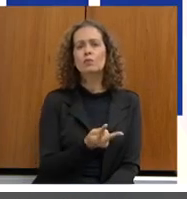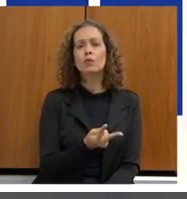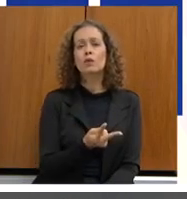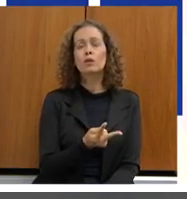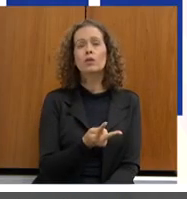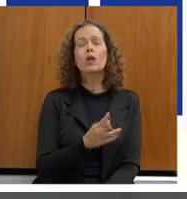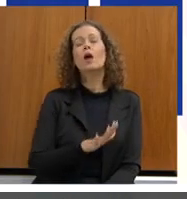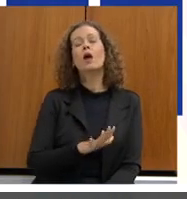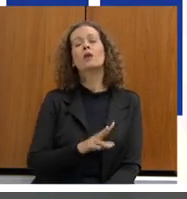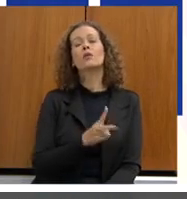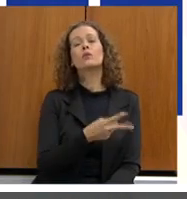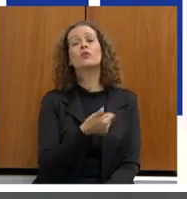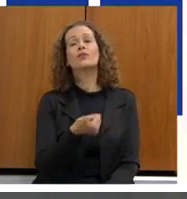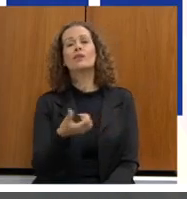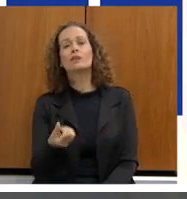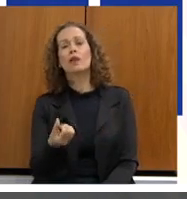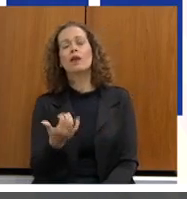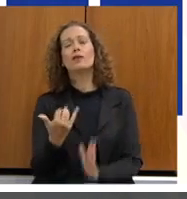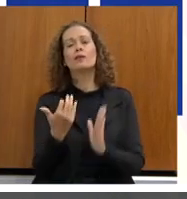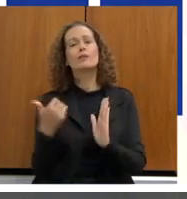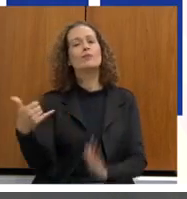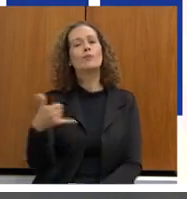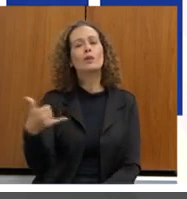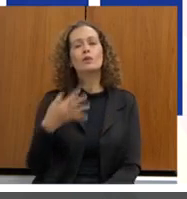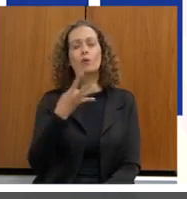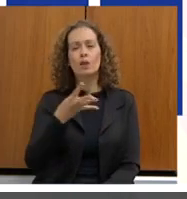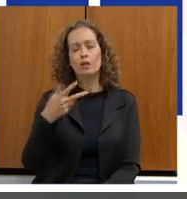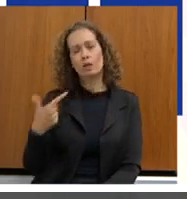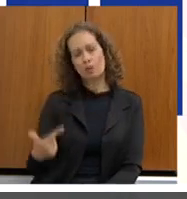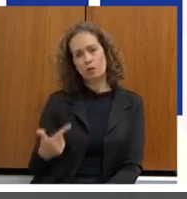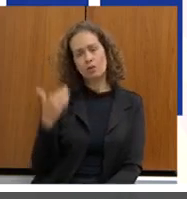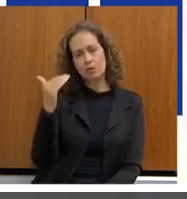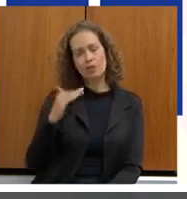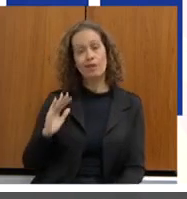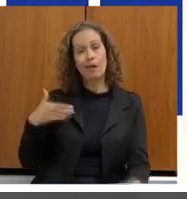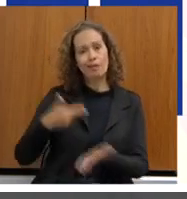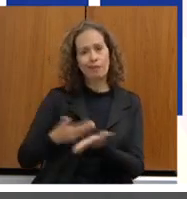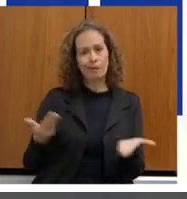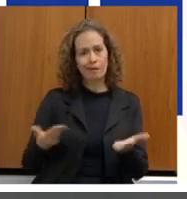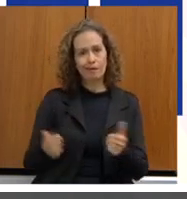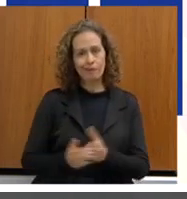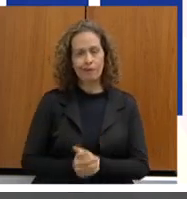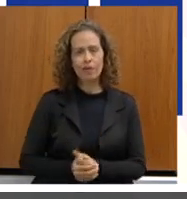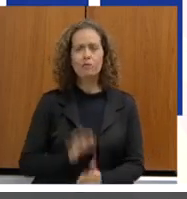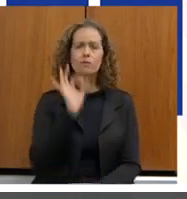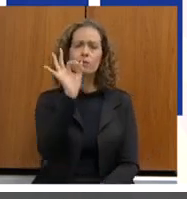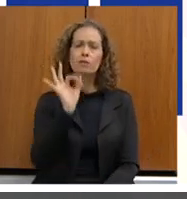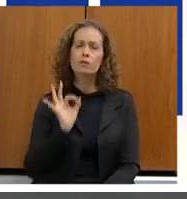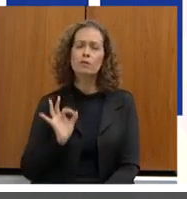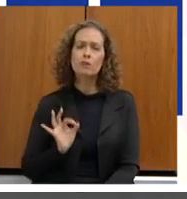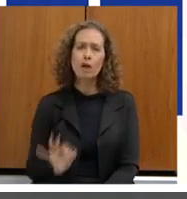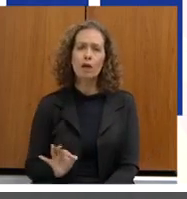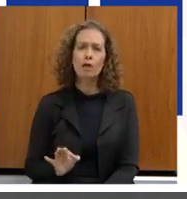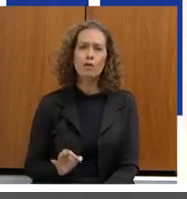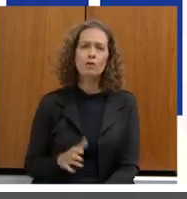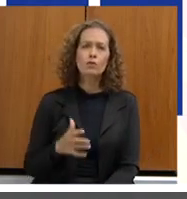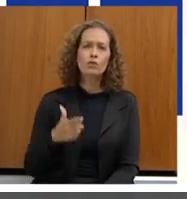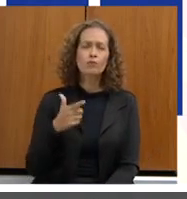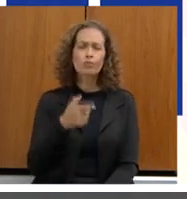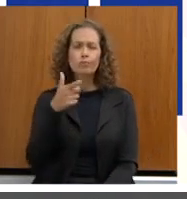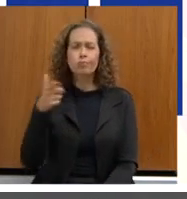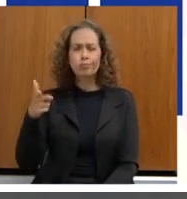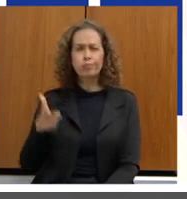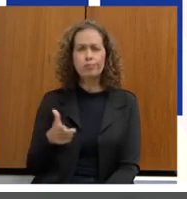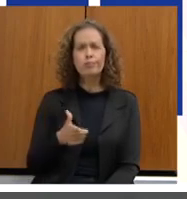2016 até agora de menos 42 por cento a nossa Projeção de taxa é de homicídio para o final desse ano